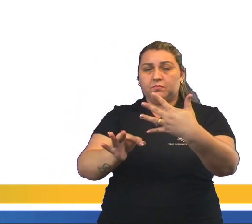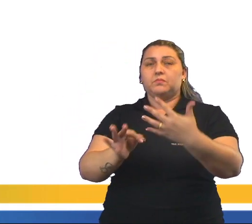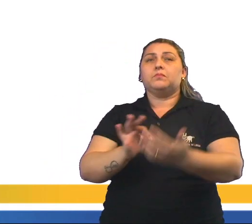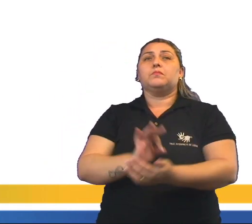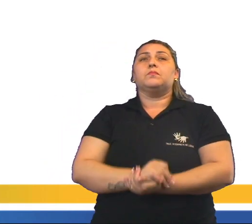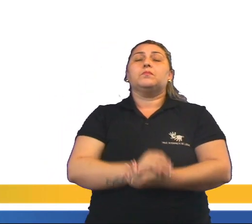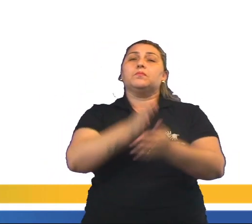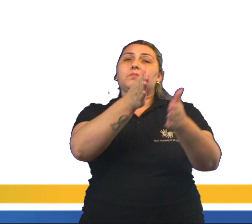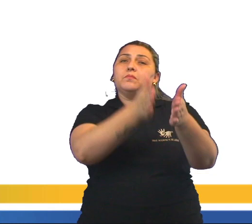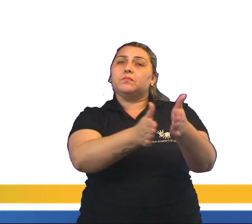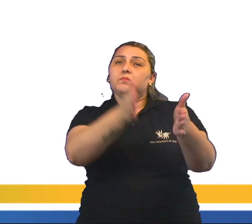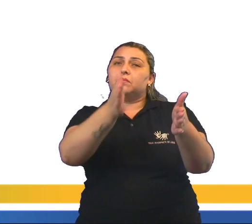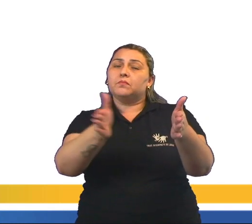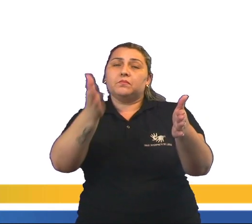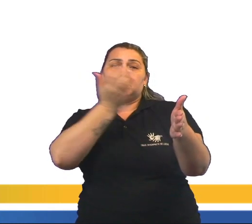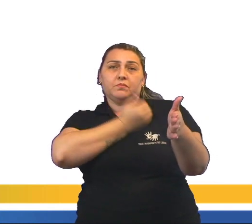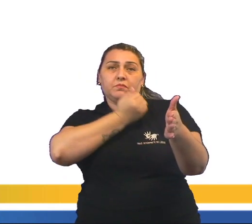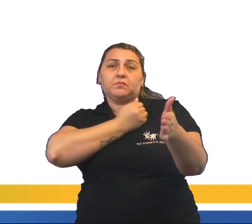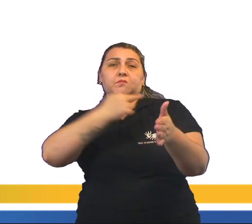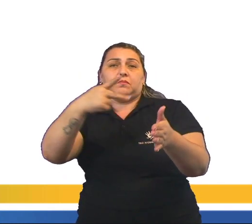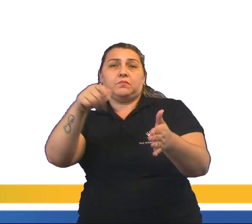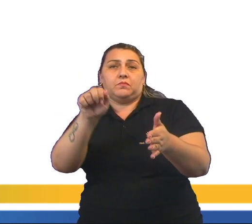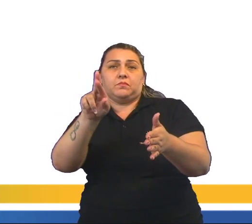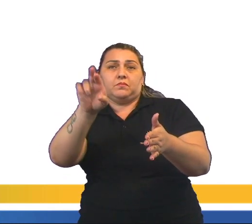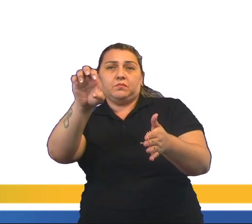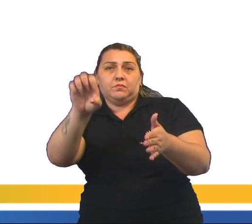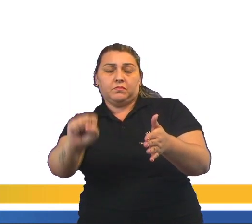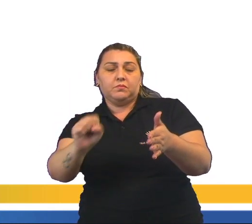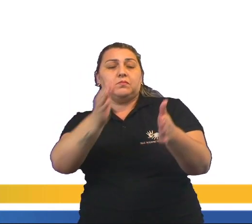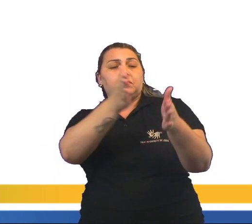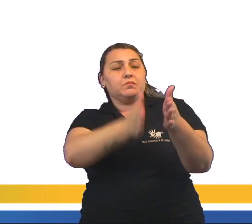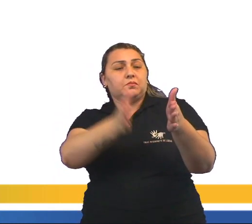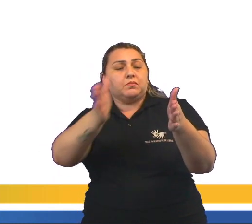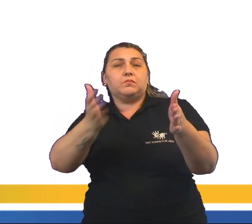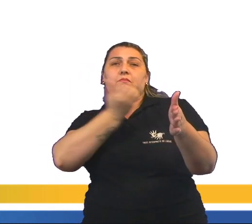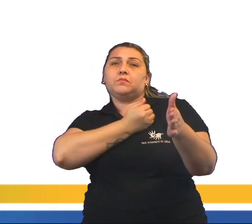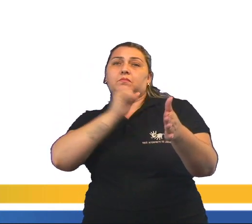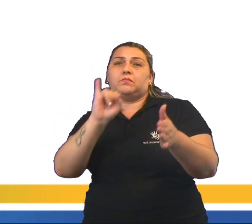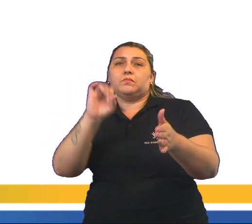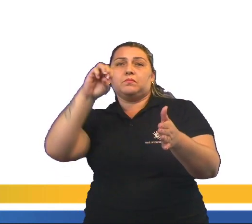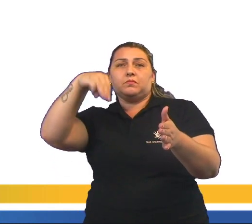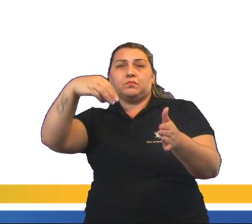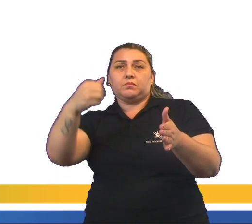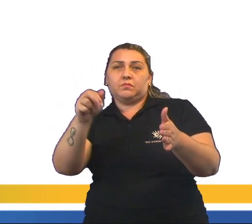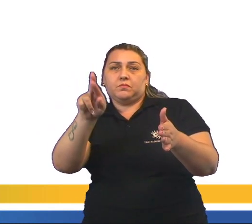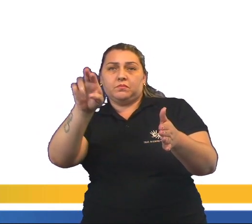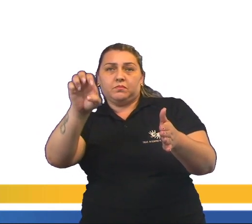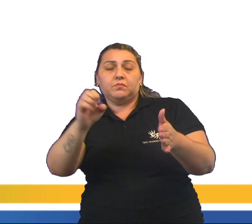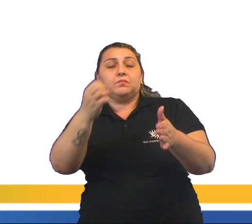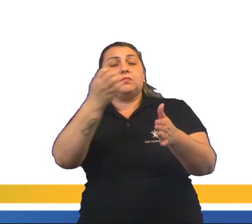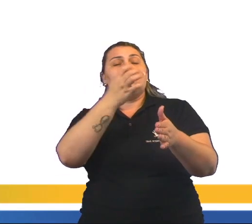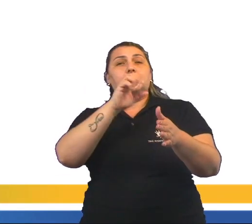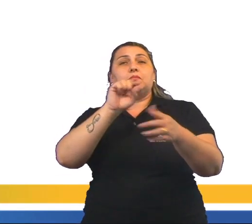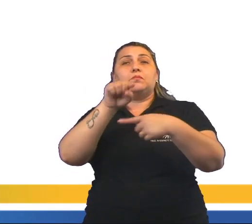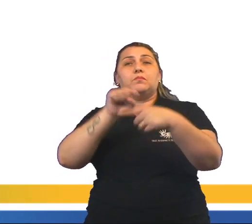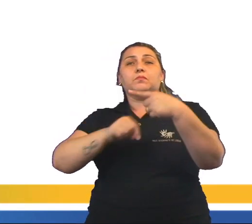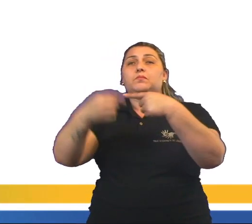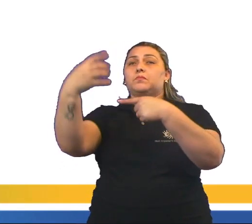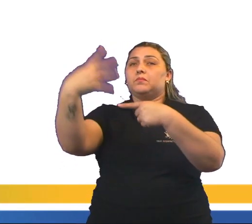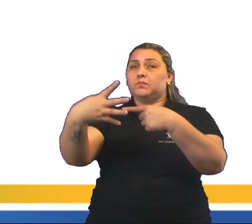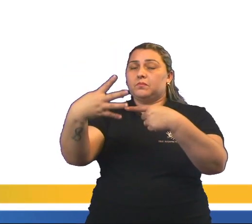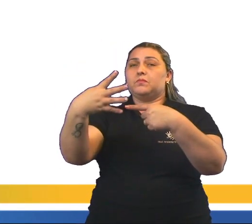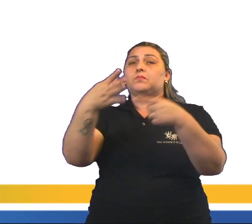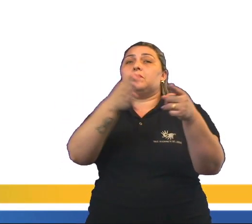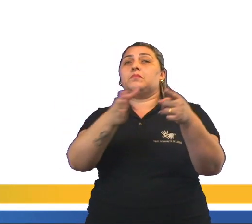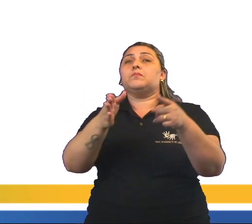como uma sequência dos números pares uma sequência dos divisores de 41